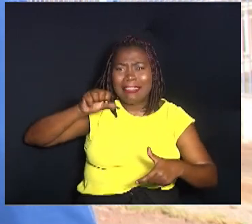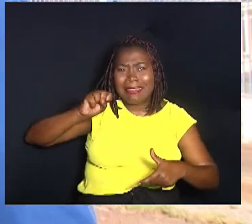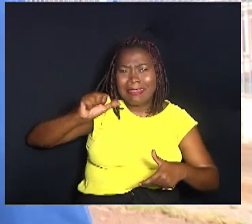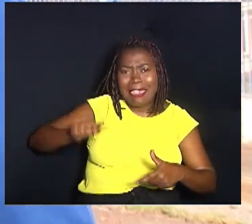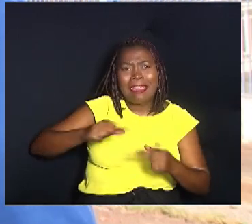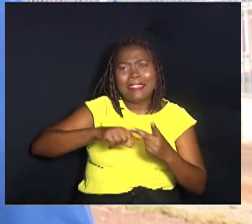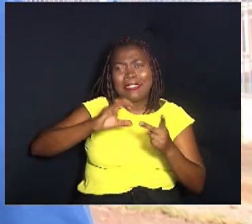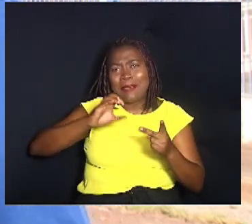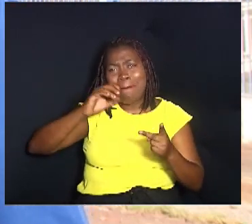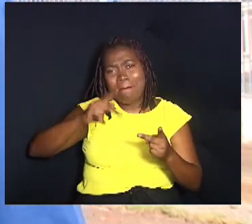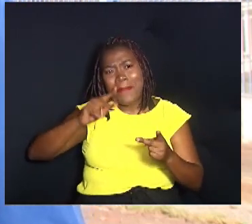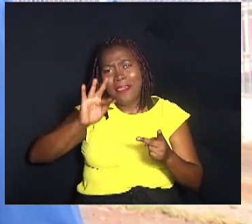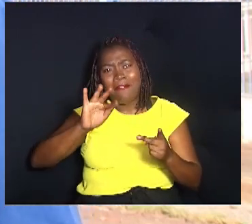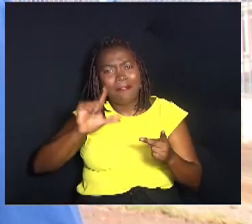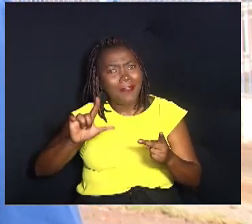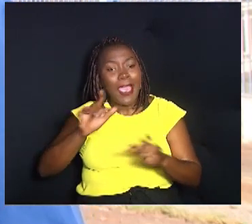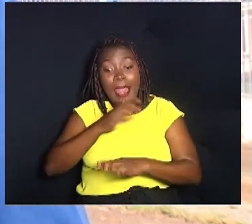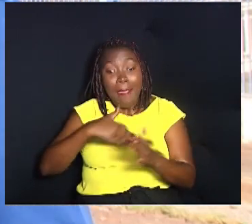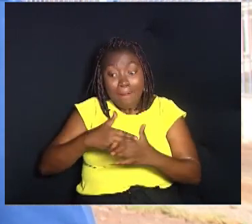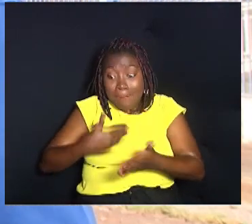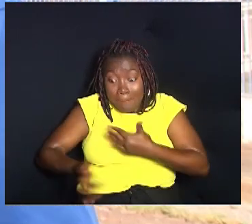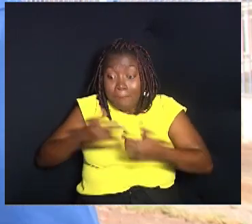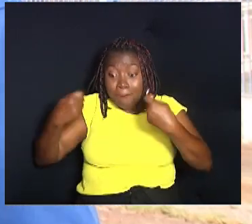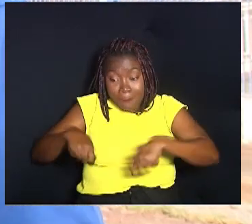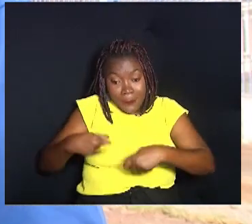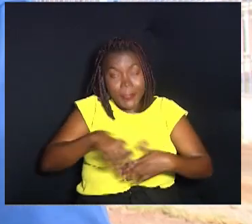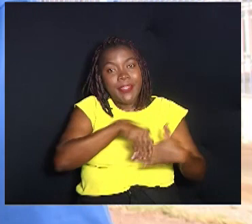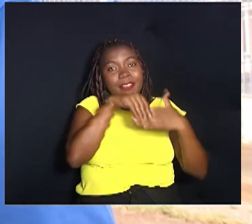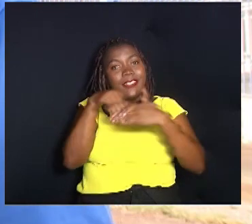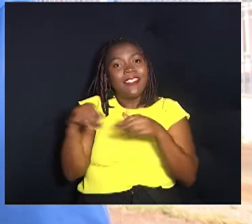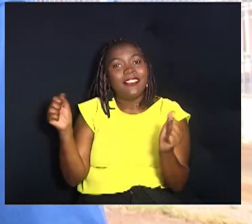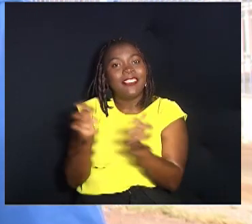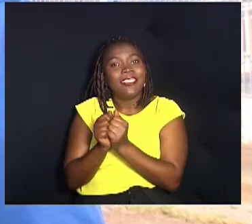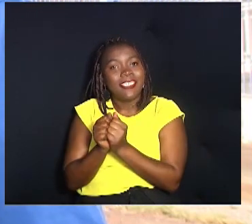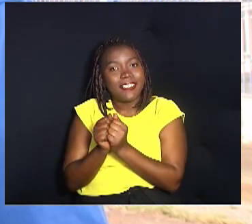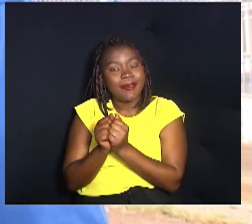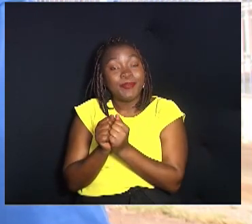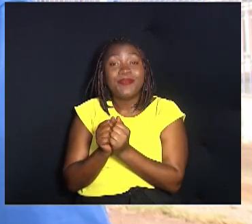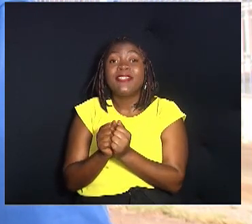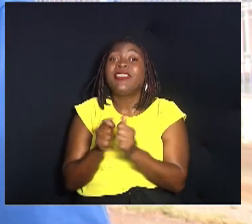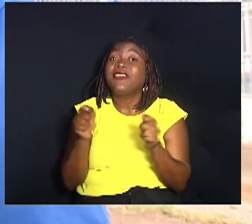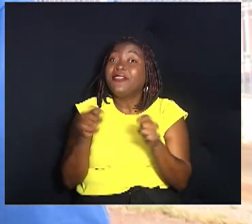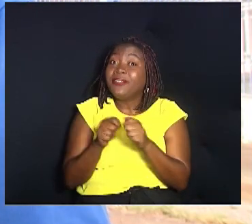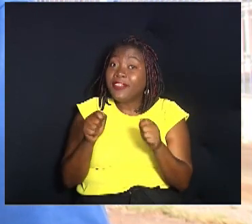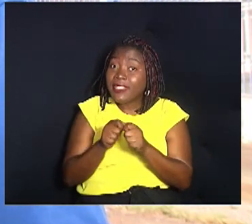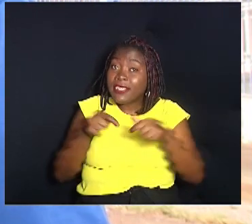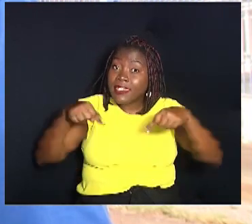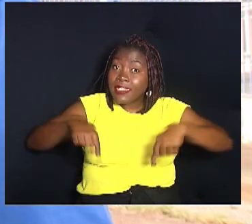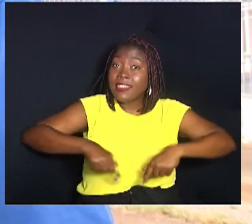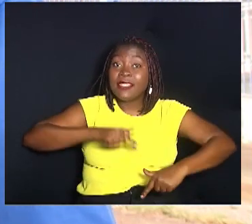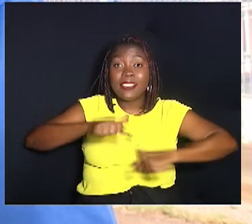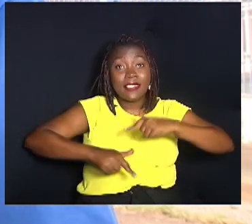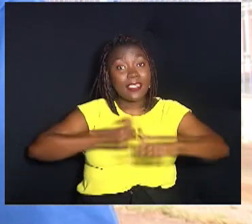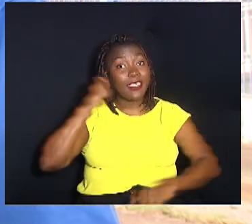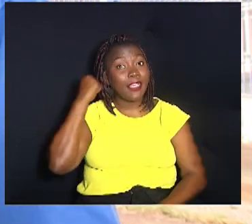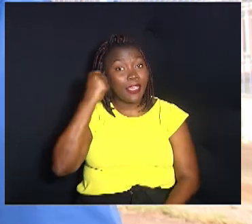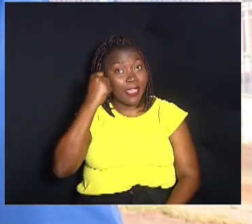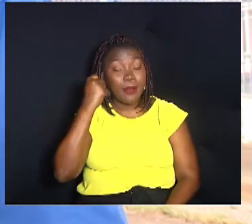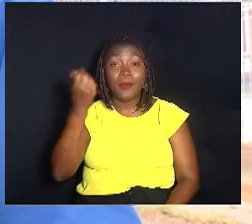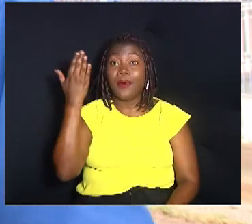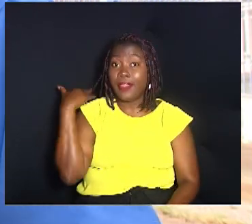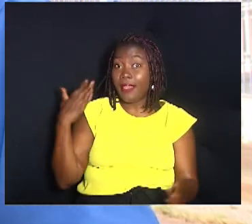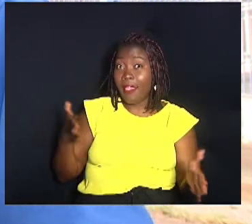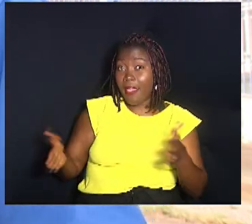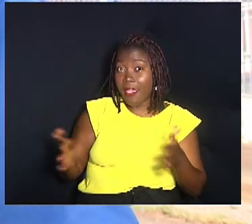onde precisava, o Rossini estava presente nas reuniões. Fizemos aqui um trabalho muito forte, na época